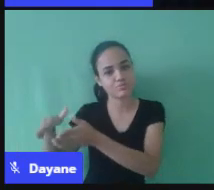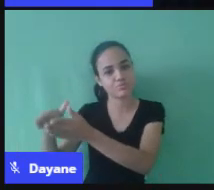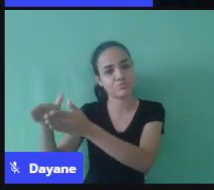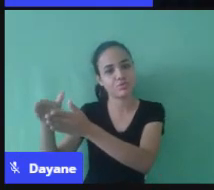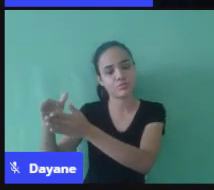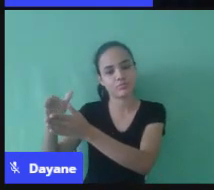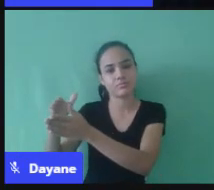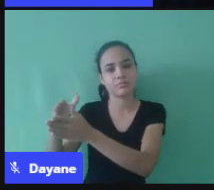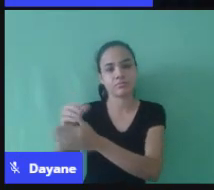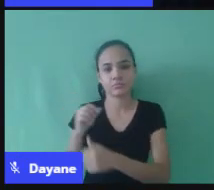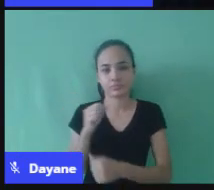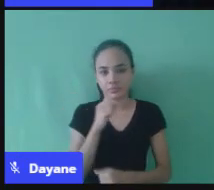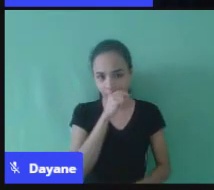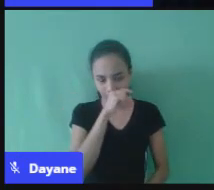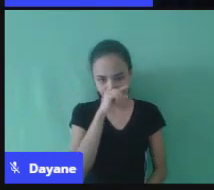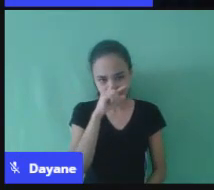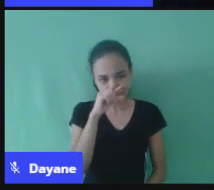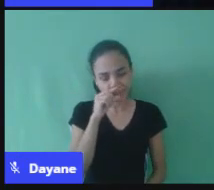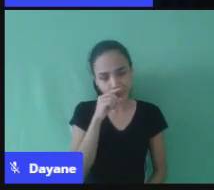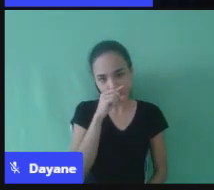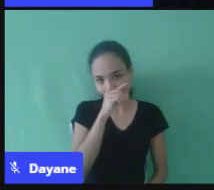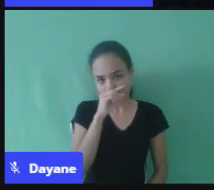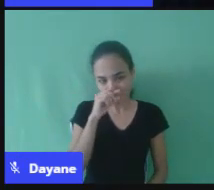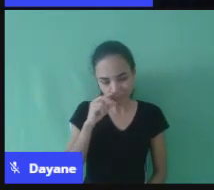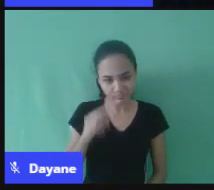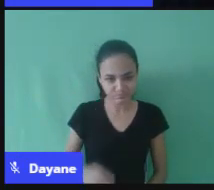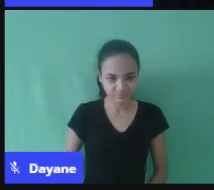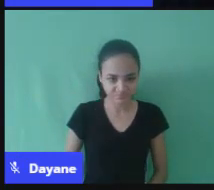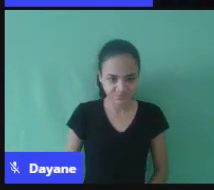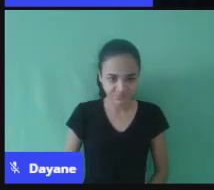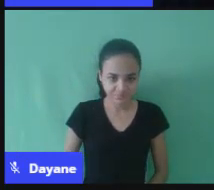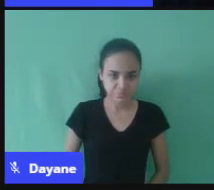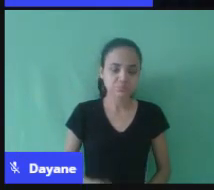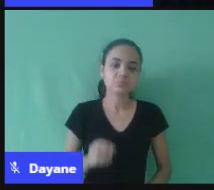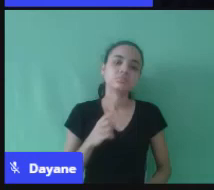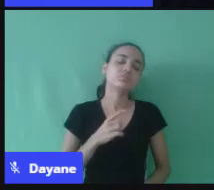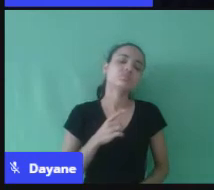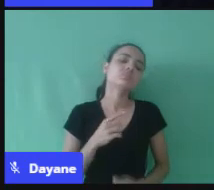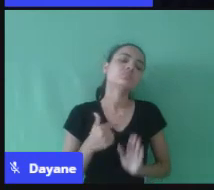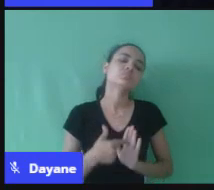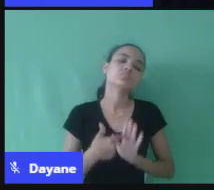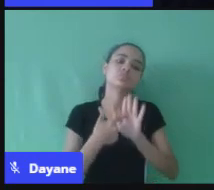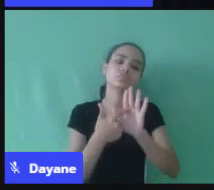Aí a gente tem a representação, né, dos 3 rios,